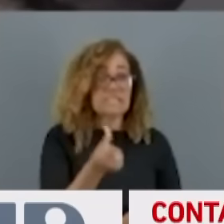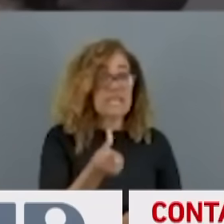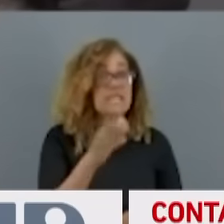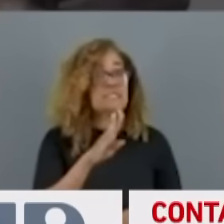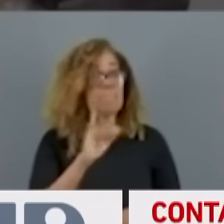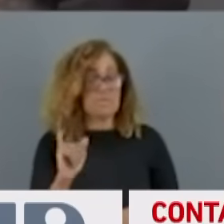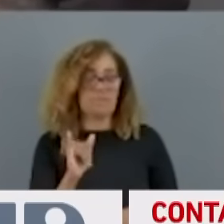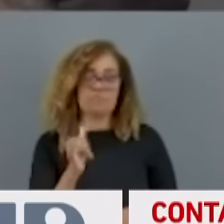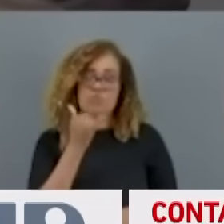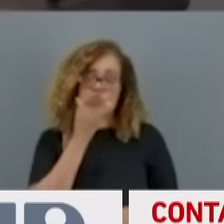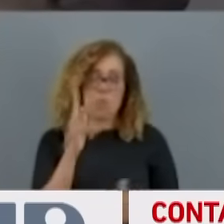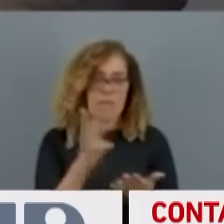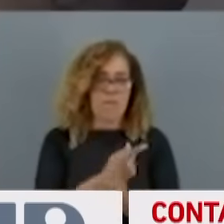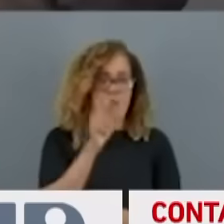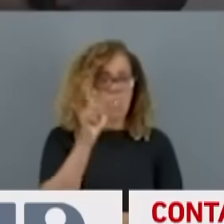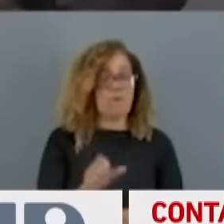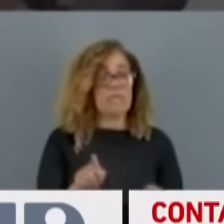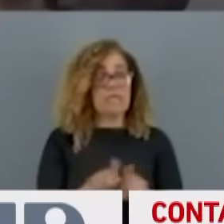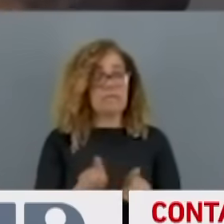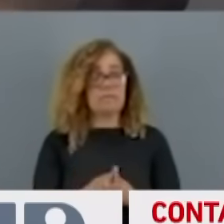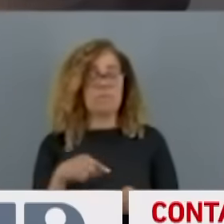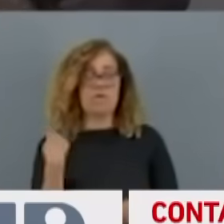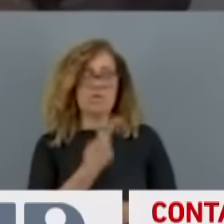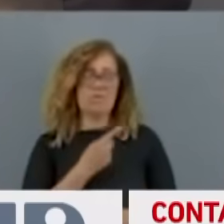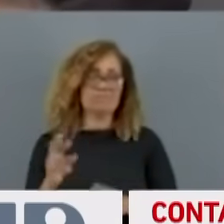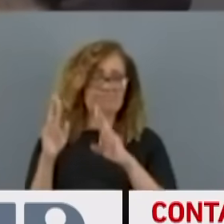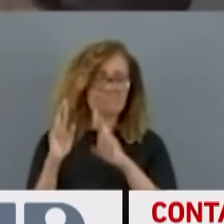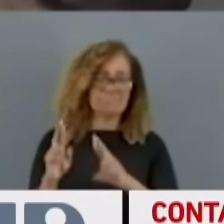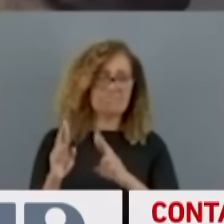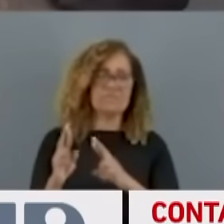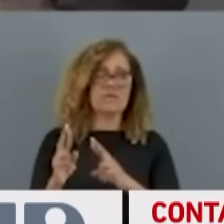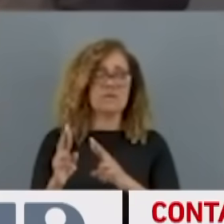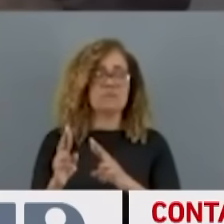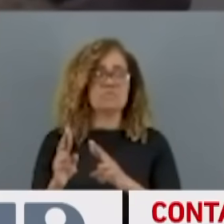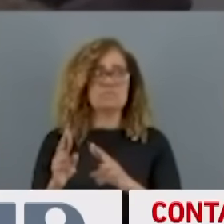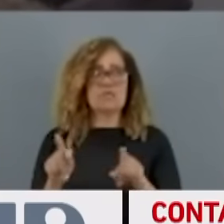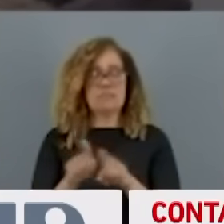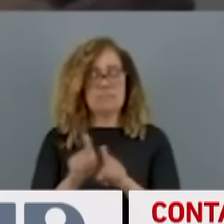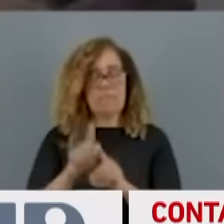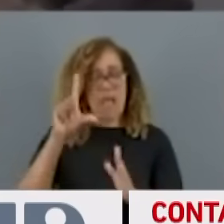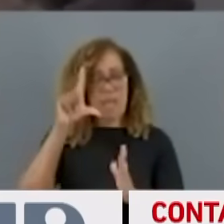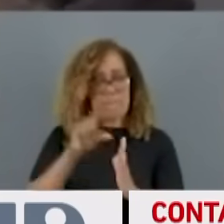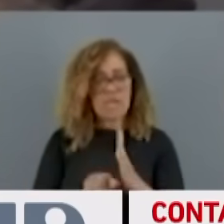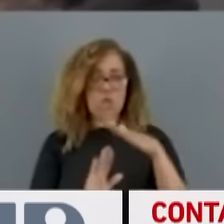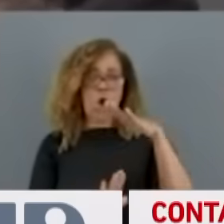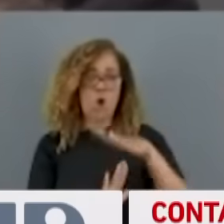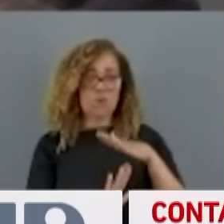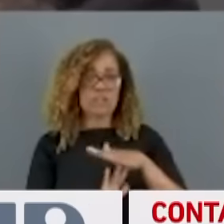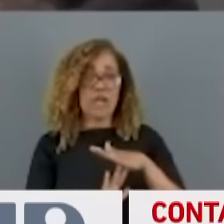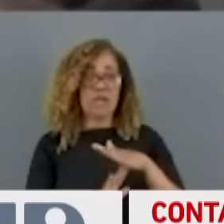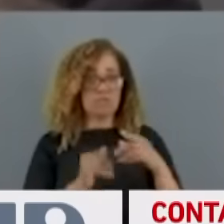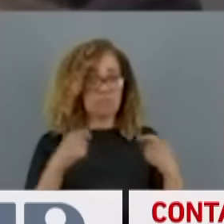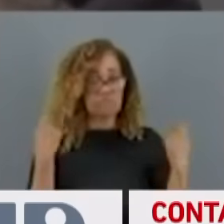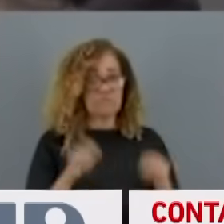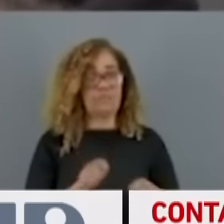errei aqui. Esse teto a gente espera que seja menor até que apareça, né? E que a